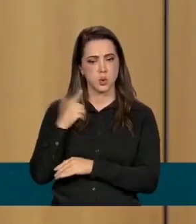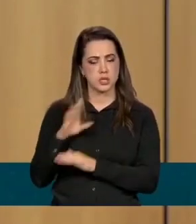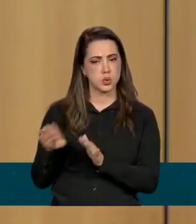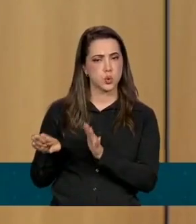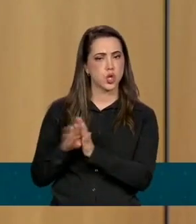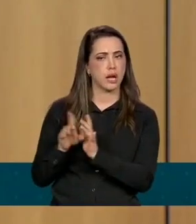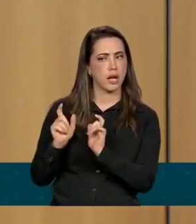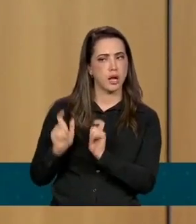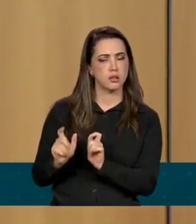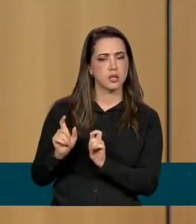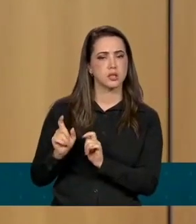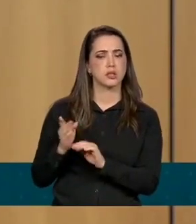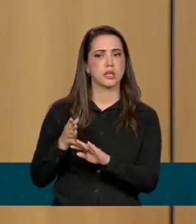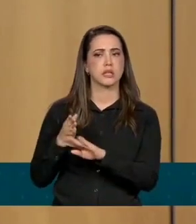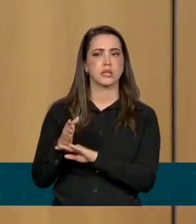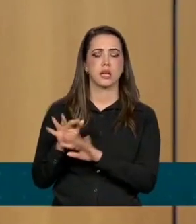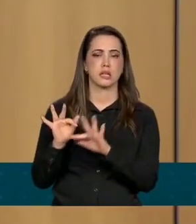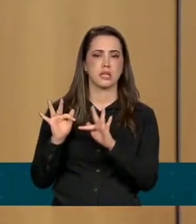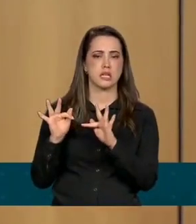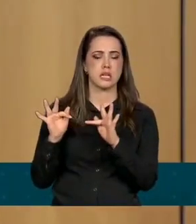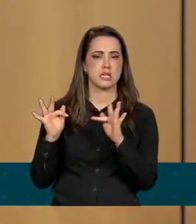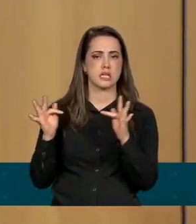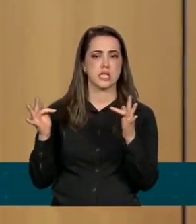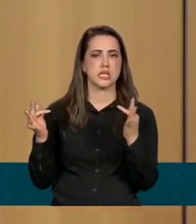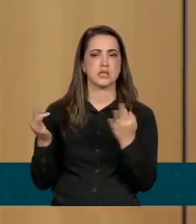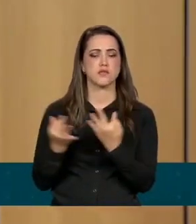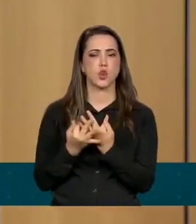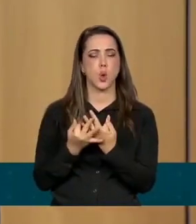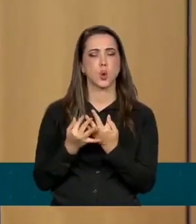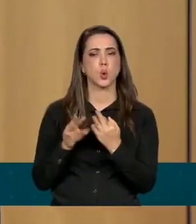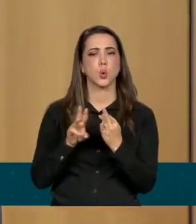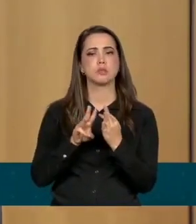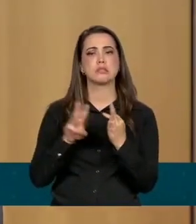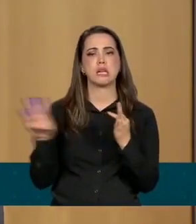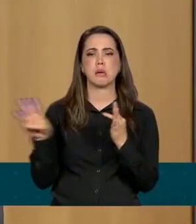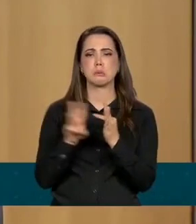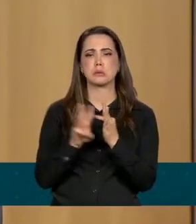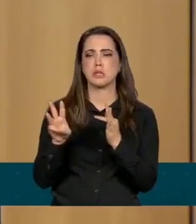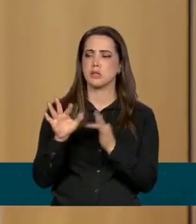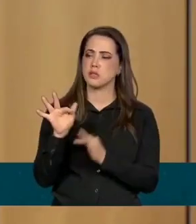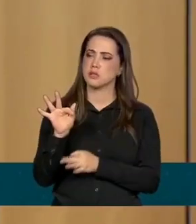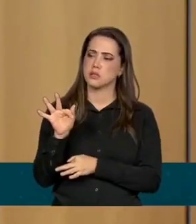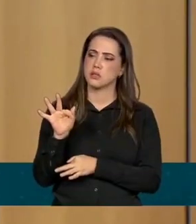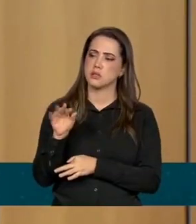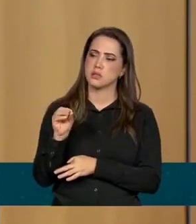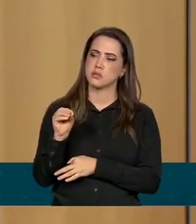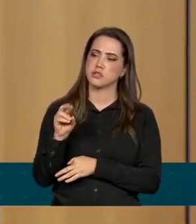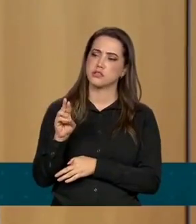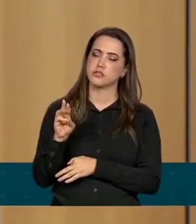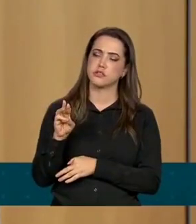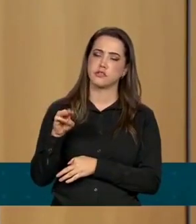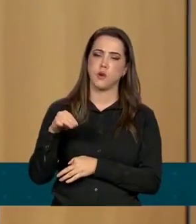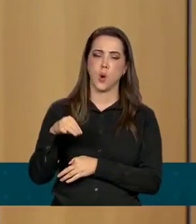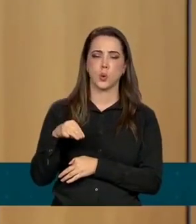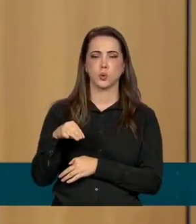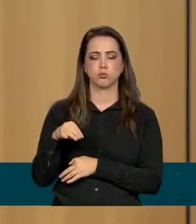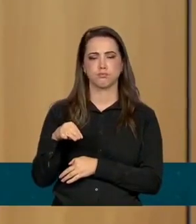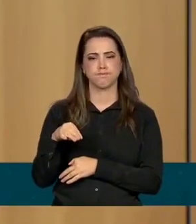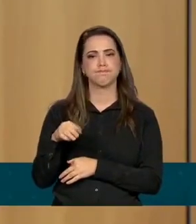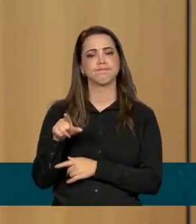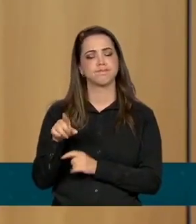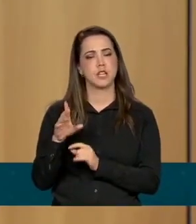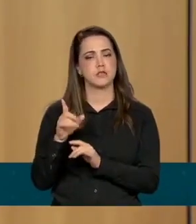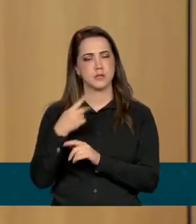até esses fóruns que consiga derrubar o conteúdo? Porque boa parte desses conteúdos também circulam livremente por lá e é difícil